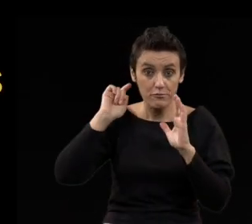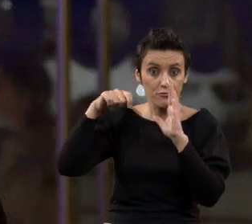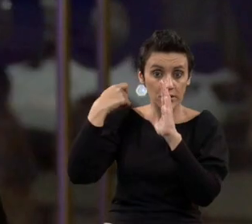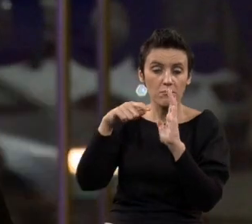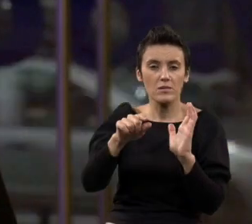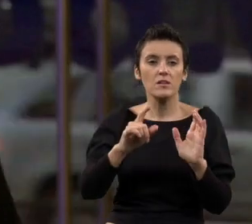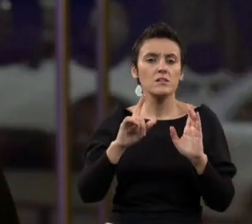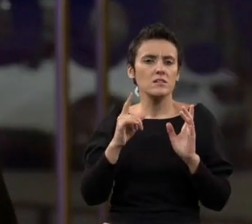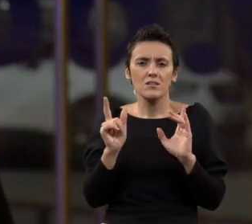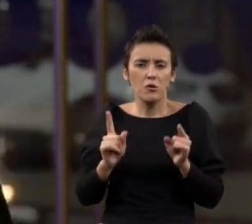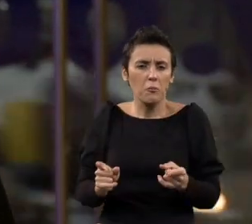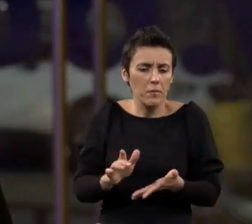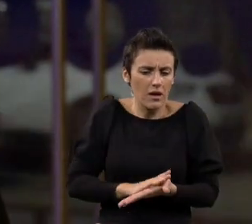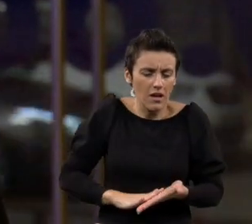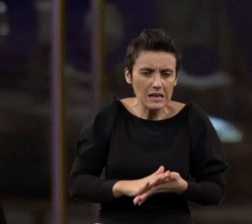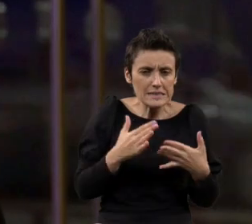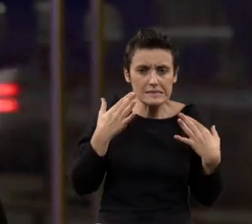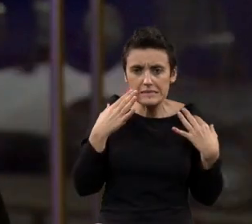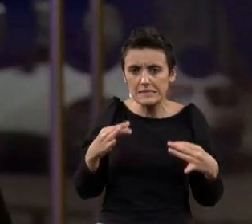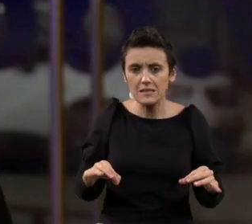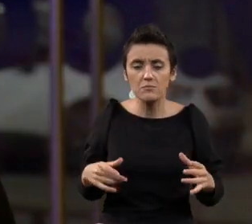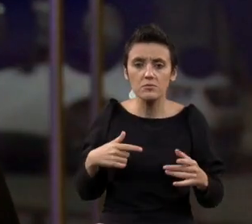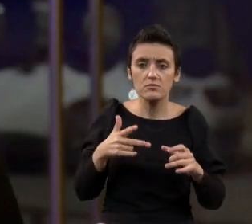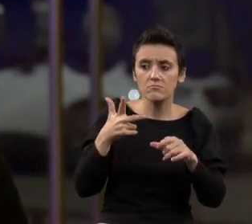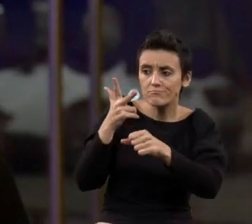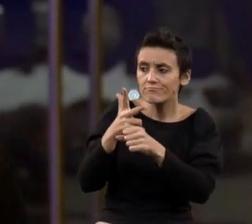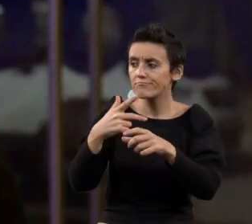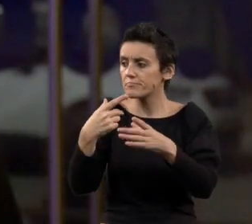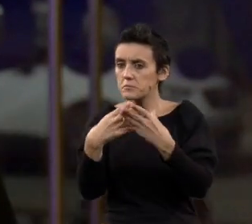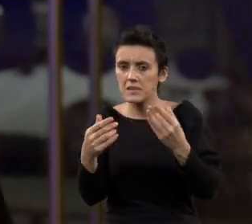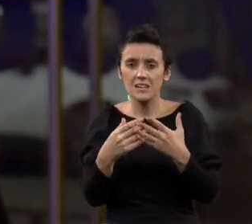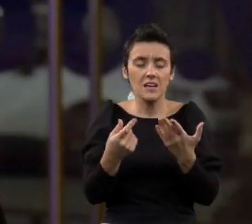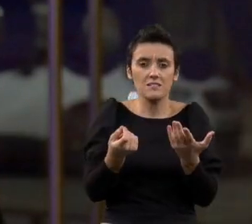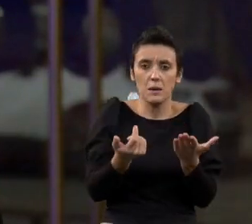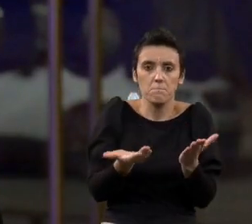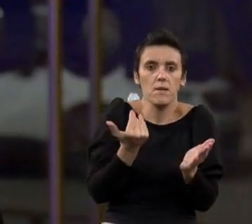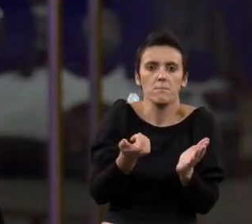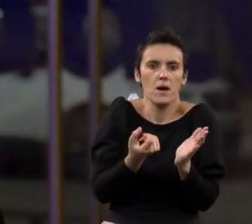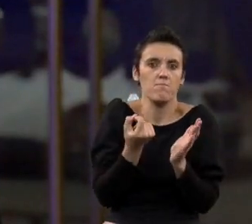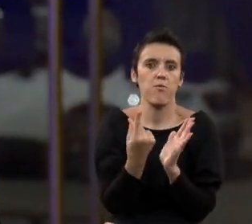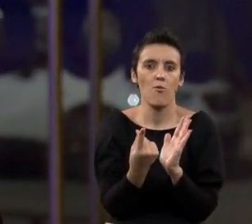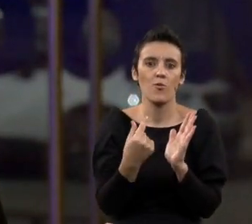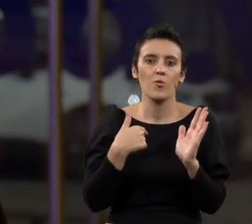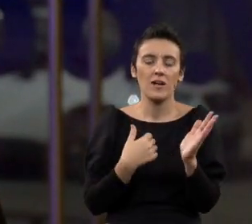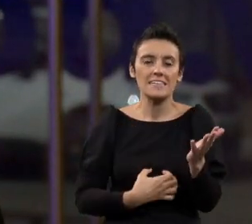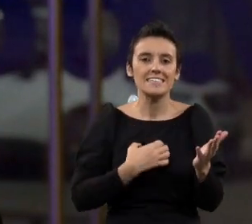humildemente, com meios de produção bastante parcos, e sentimos que é um filme de